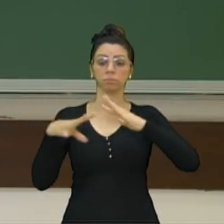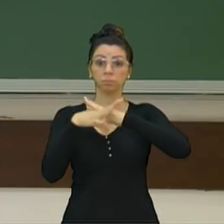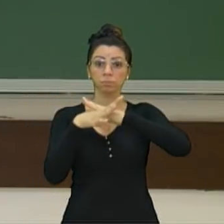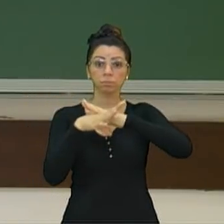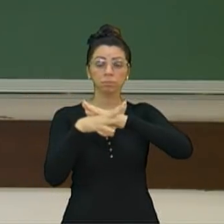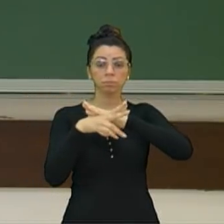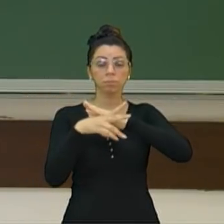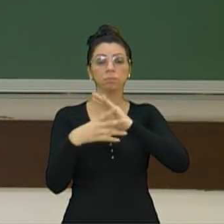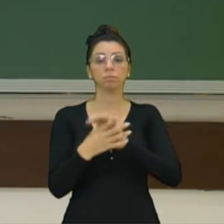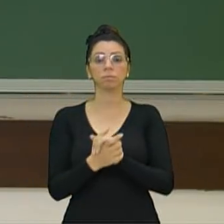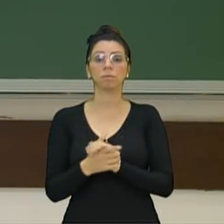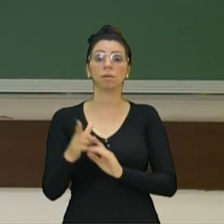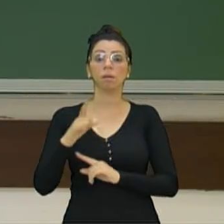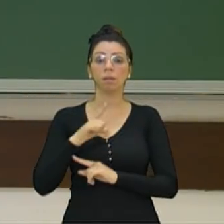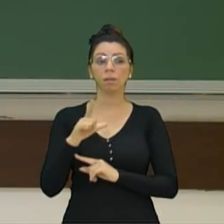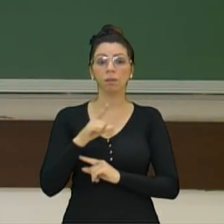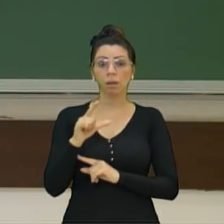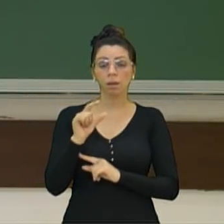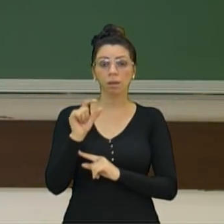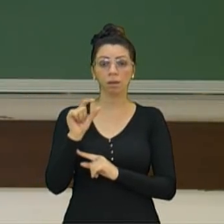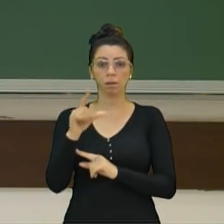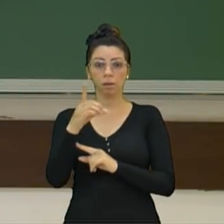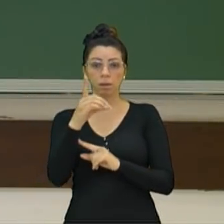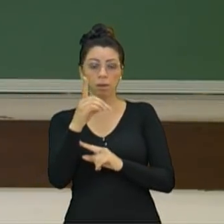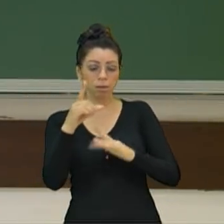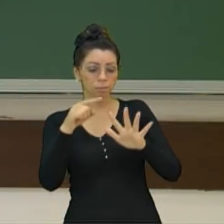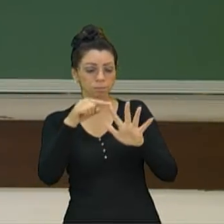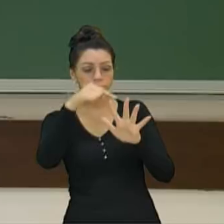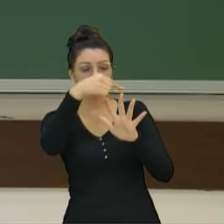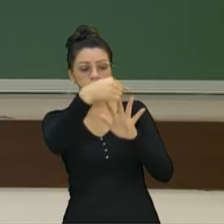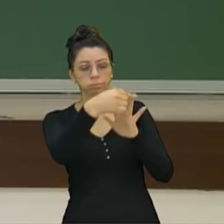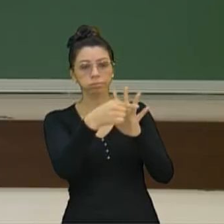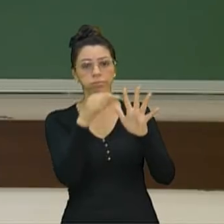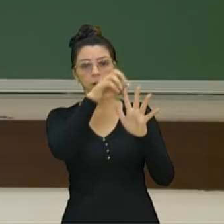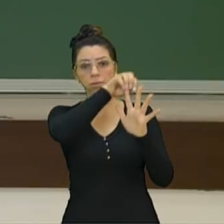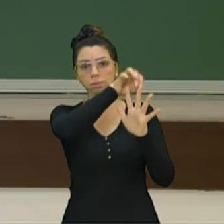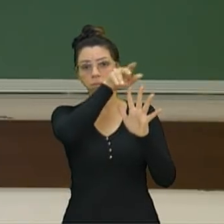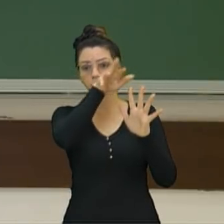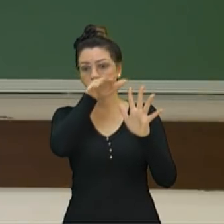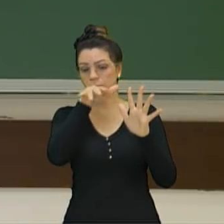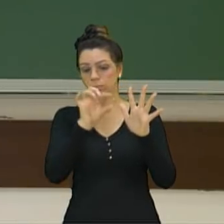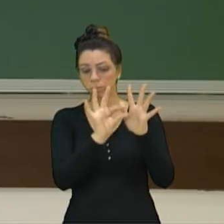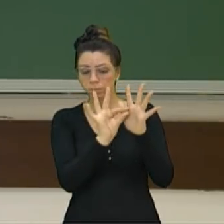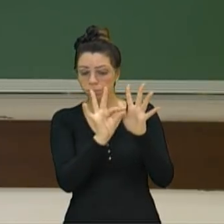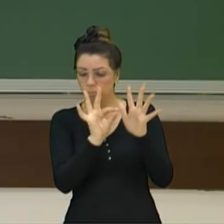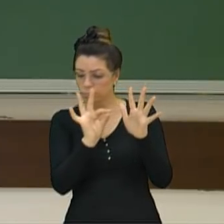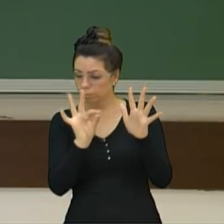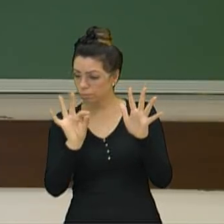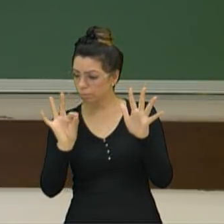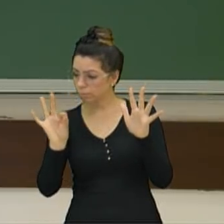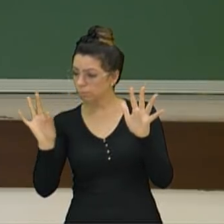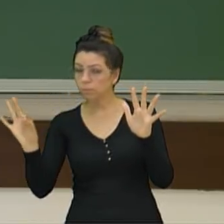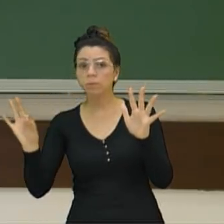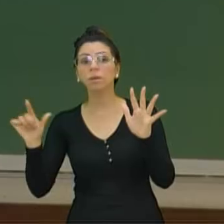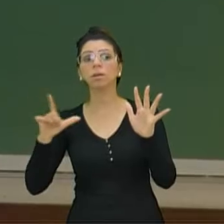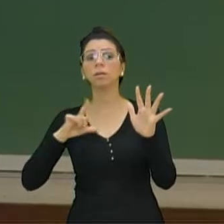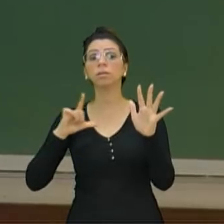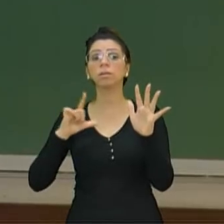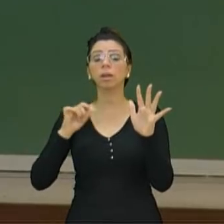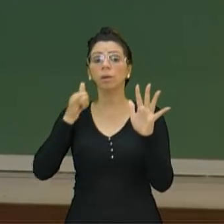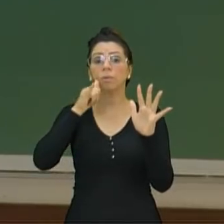dos seus dendritos para o corpo celular e ao longo do axônio, eu tenho uma